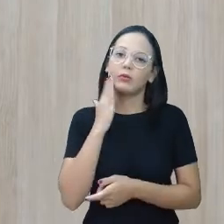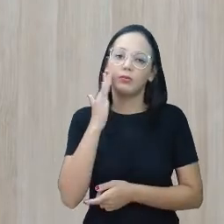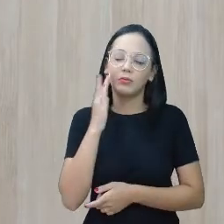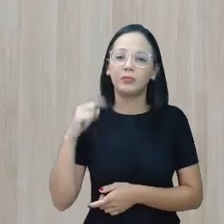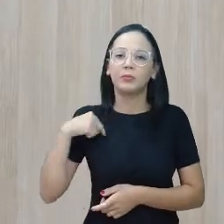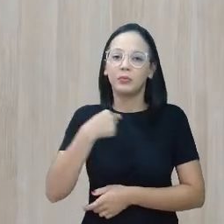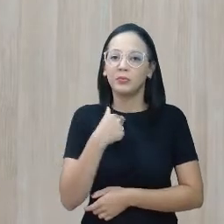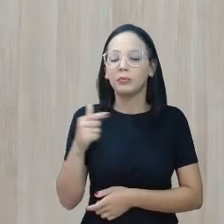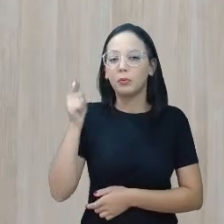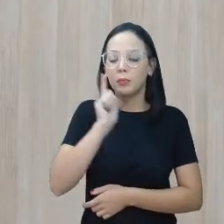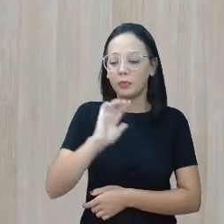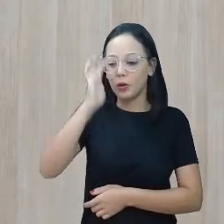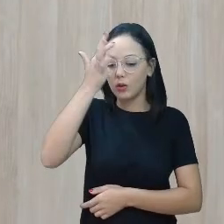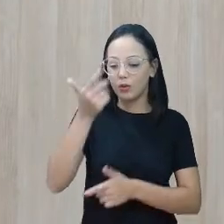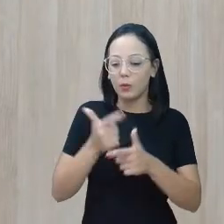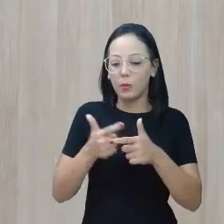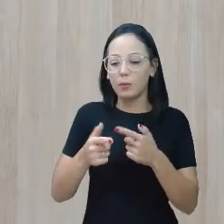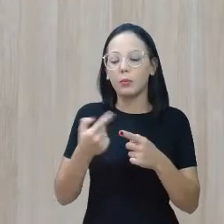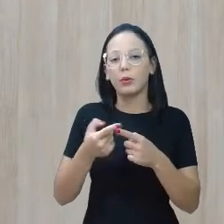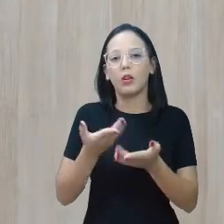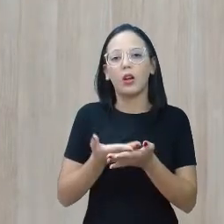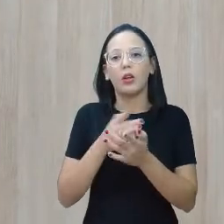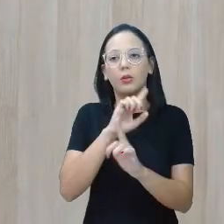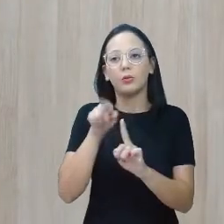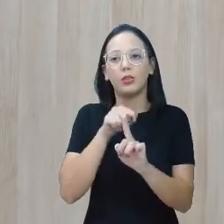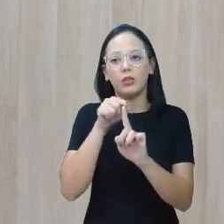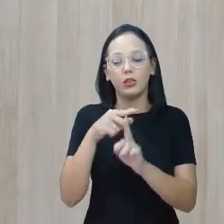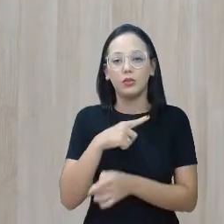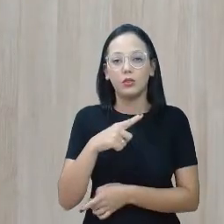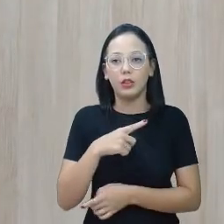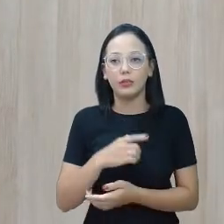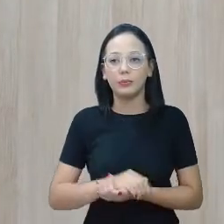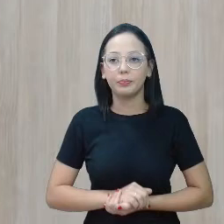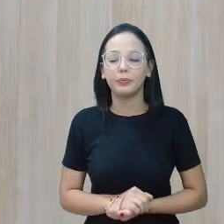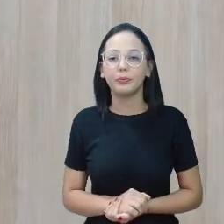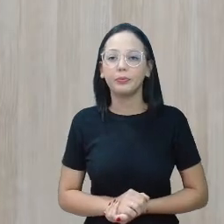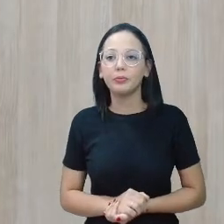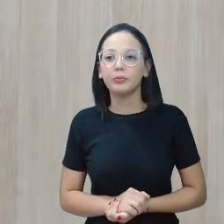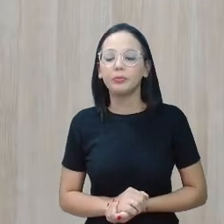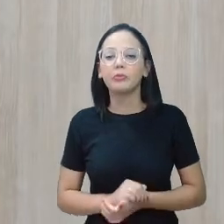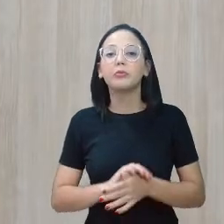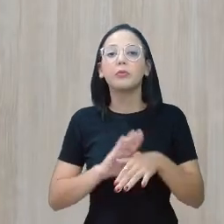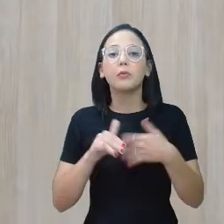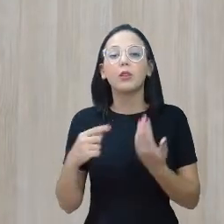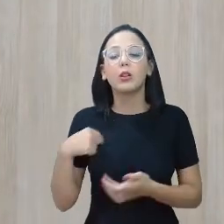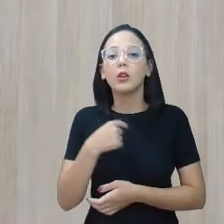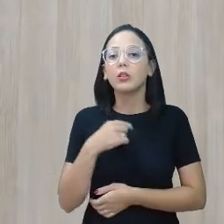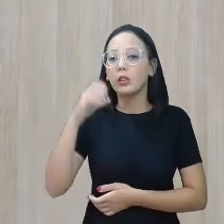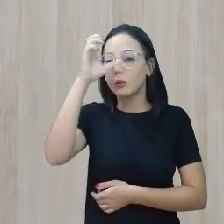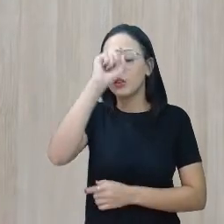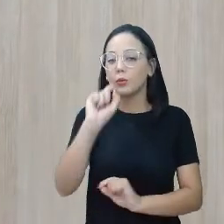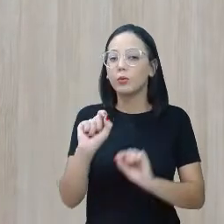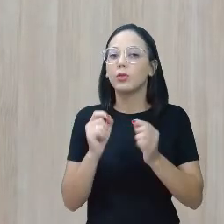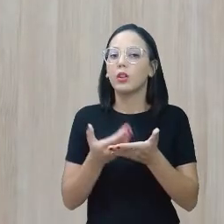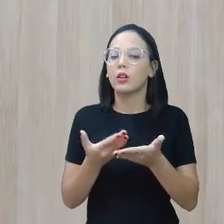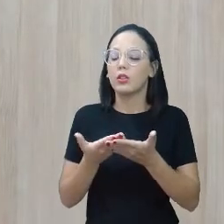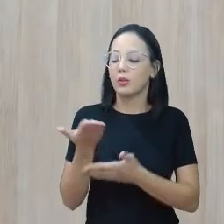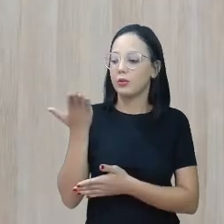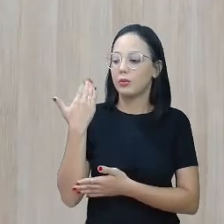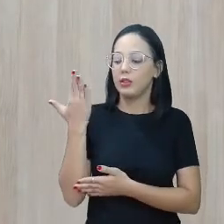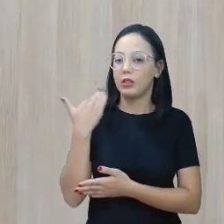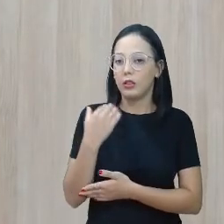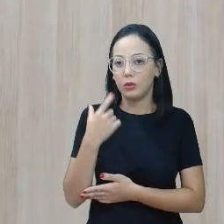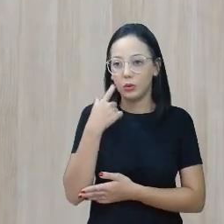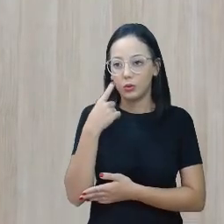probleminhas, que essa aula aqui tem essa finalidade, tá certo? Então, basicamente, o que a gente viu nas aulas passadas, tá? Vou